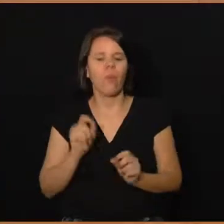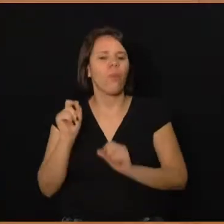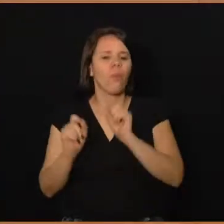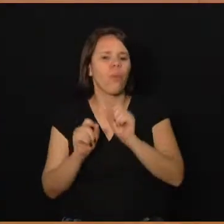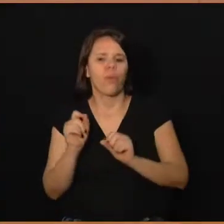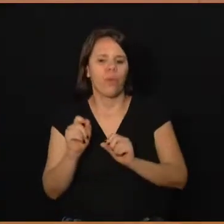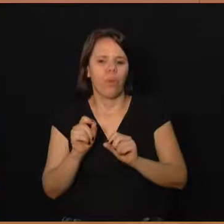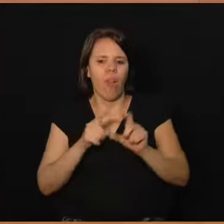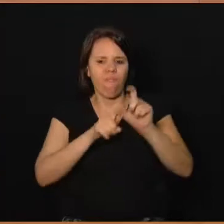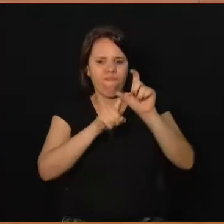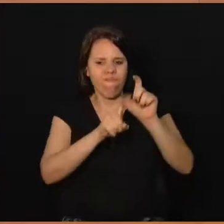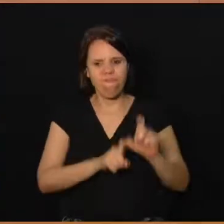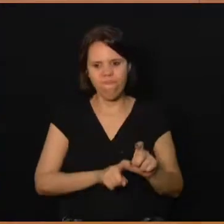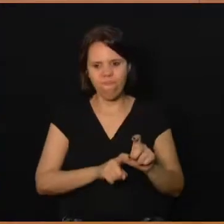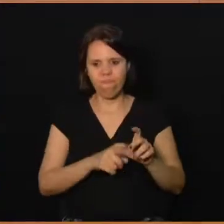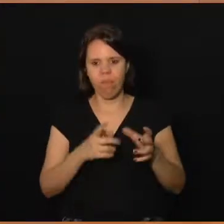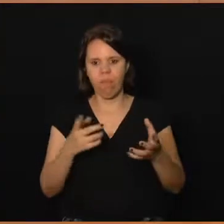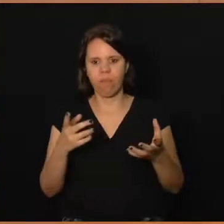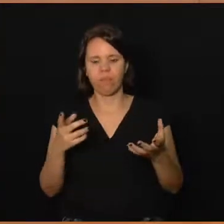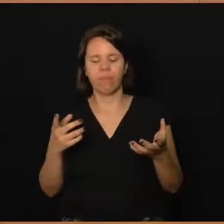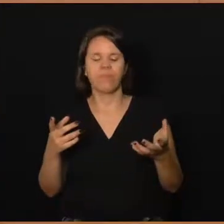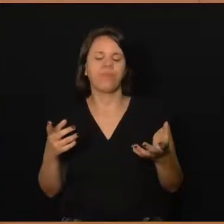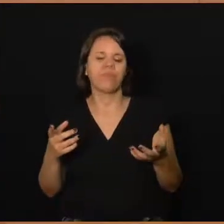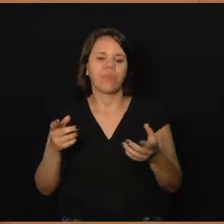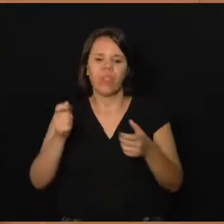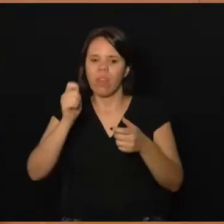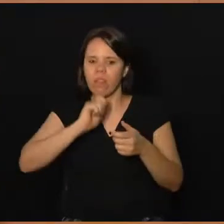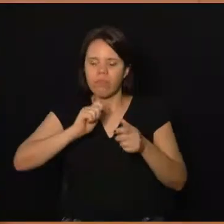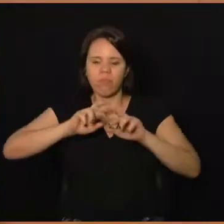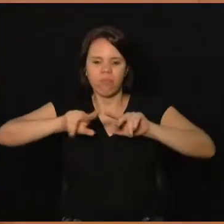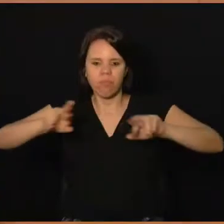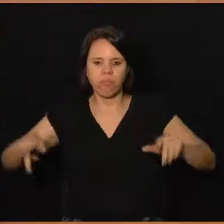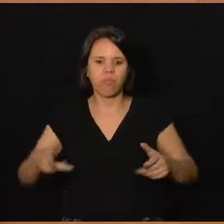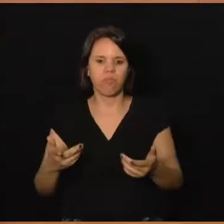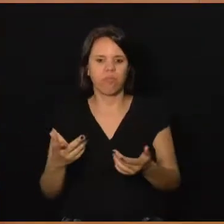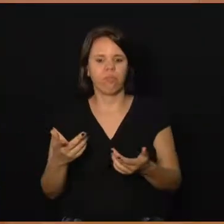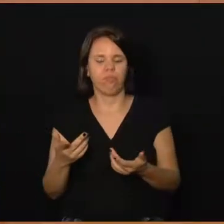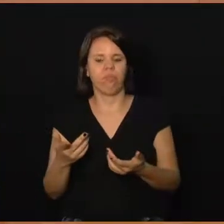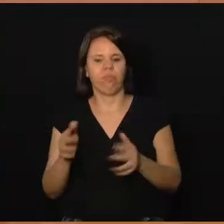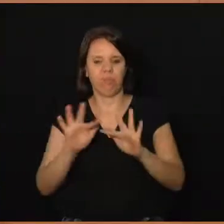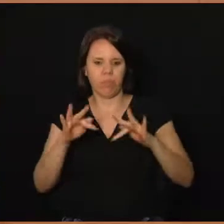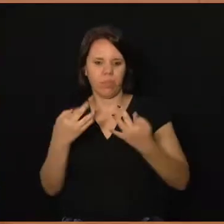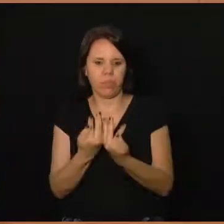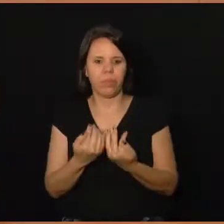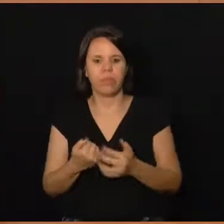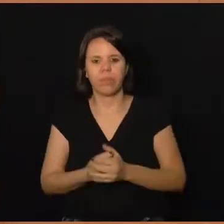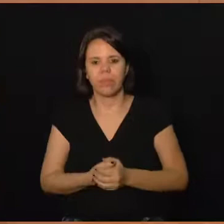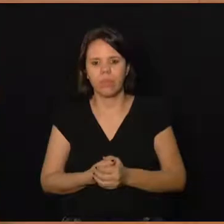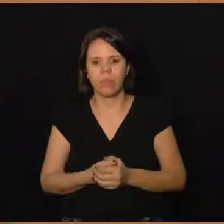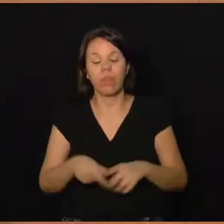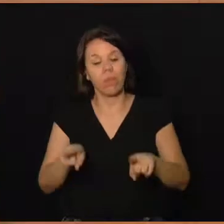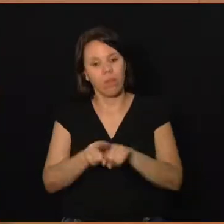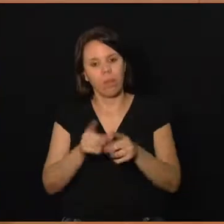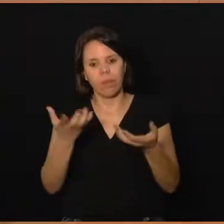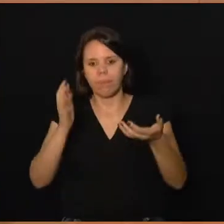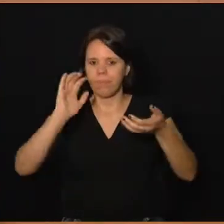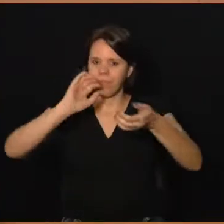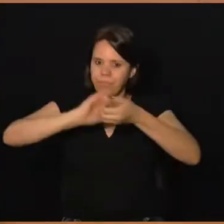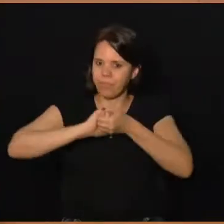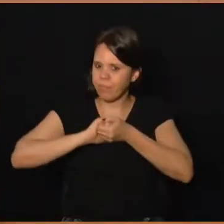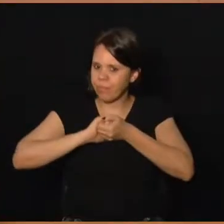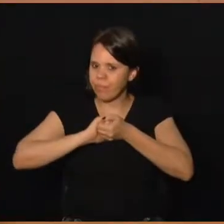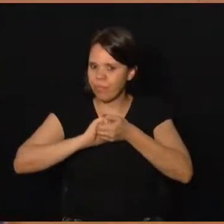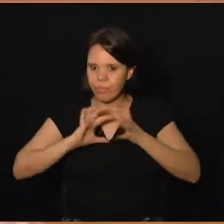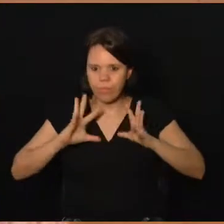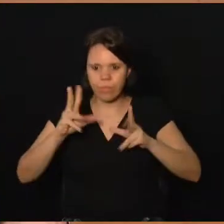codependência, né, o impacto da dependência química na família. Quero cumprimentar aqui também todos